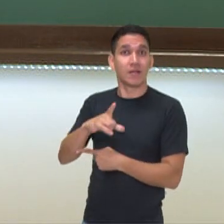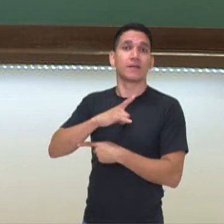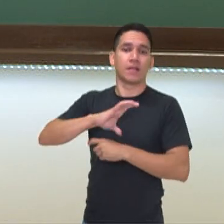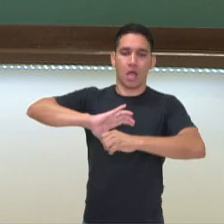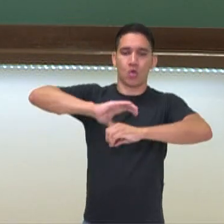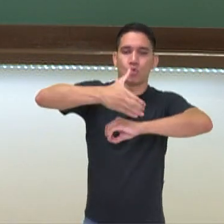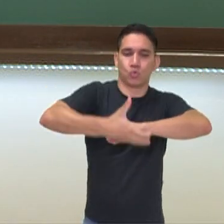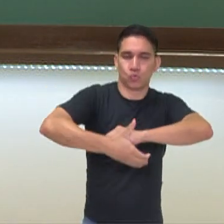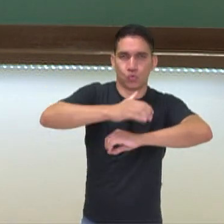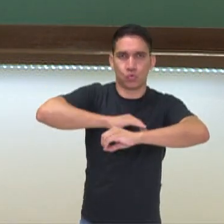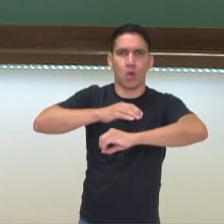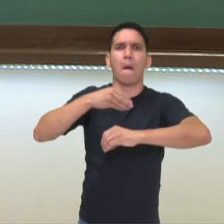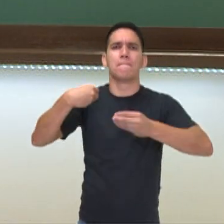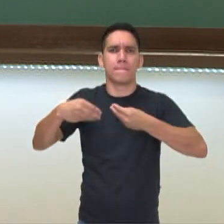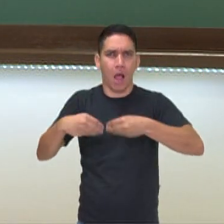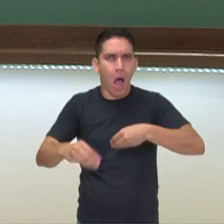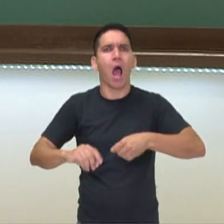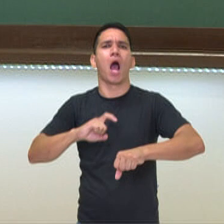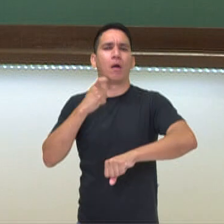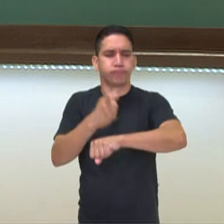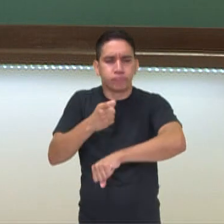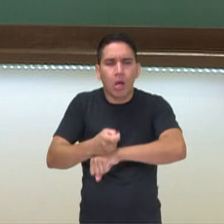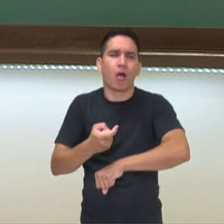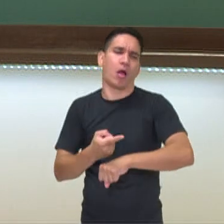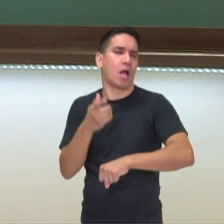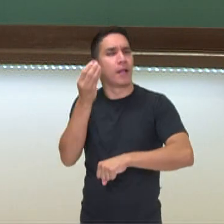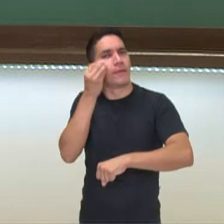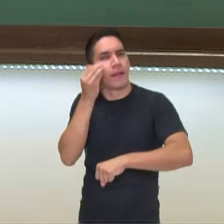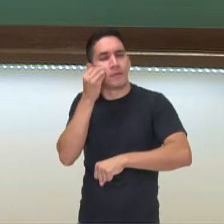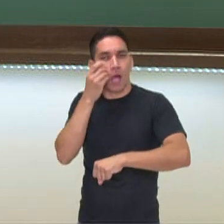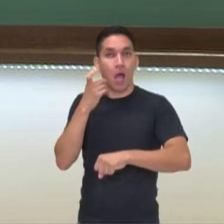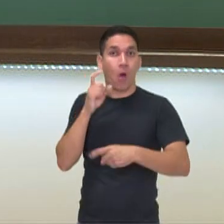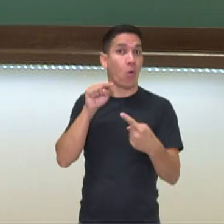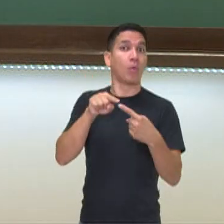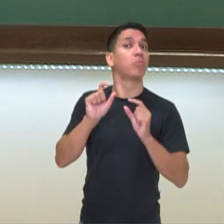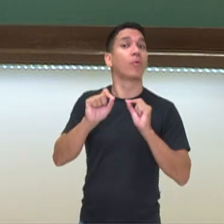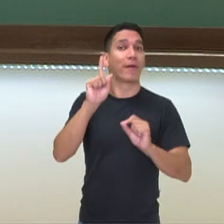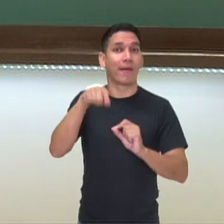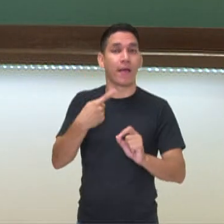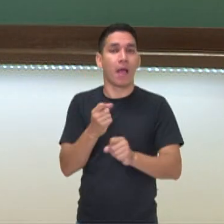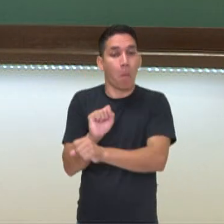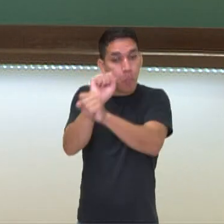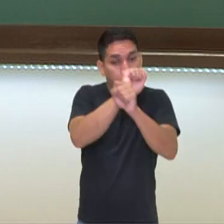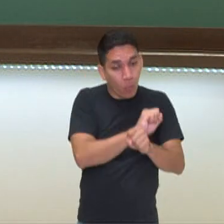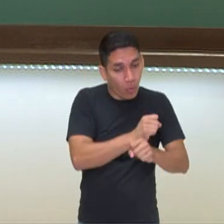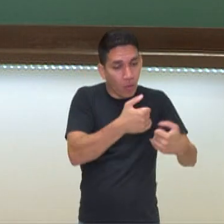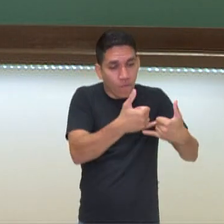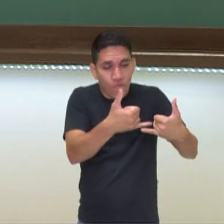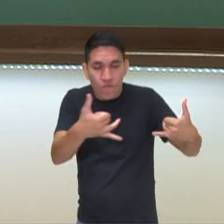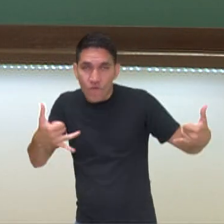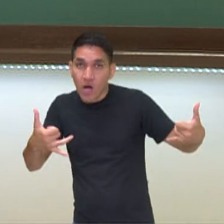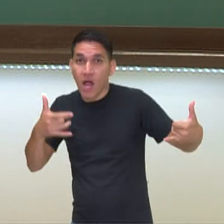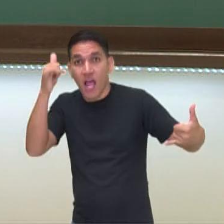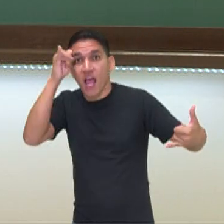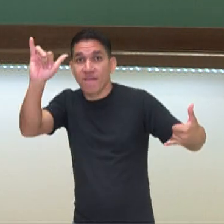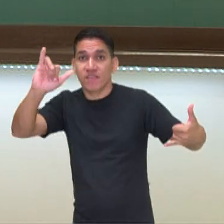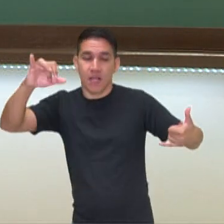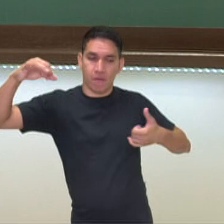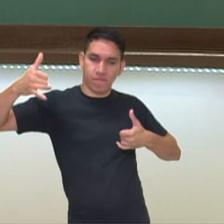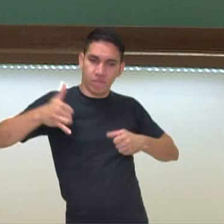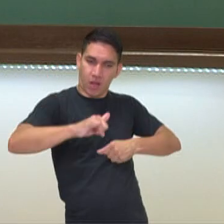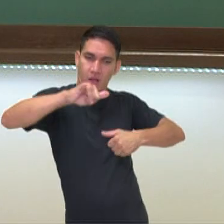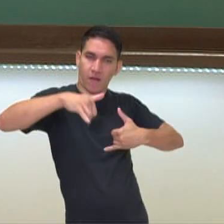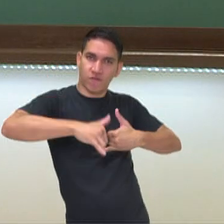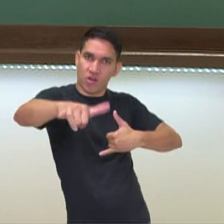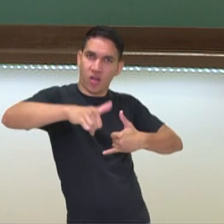em uma camada de plástico, que ele tenha por objetivo esse plástico de proteger contra as interferências